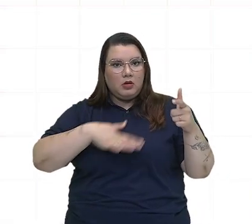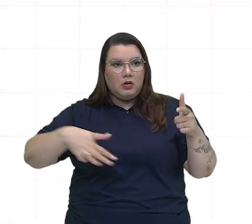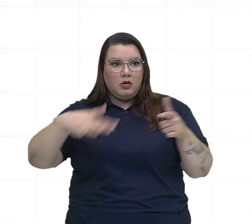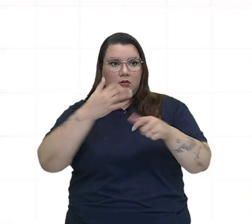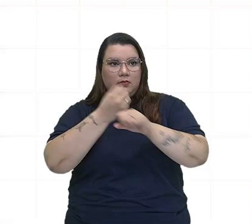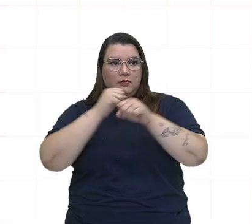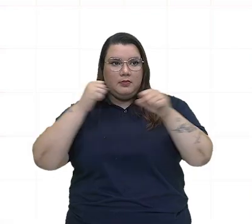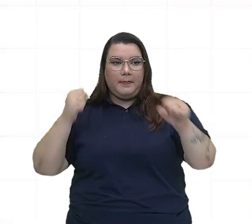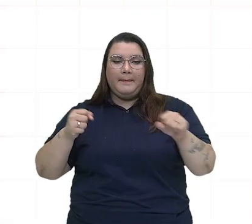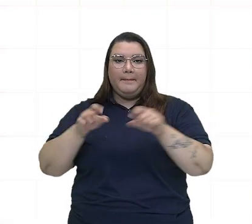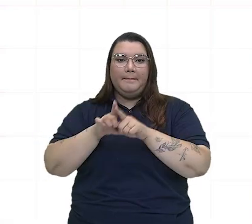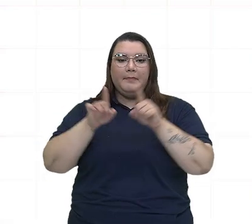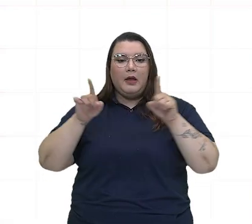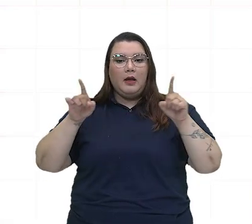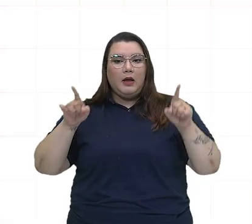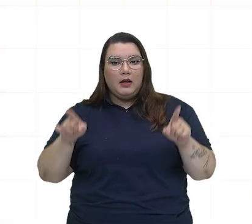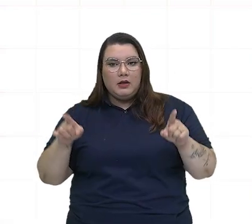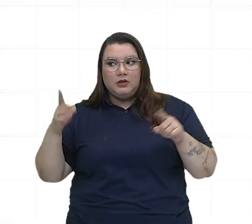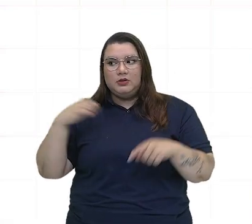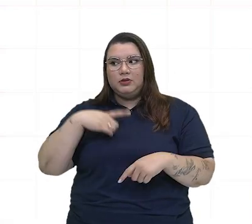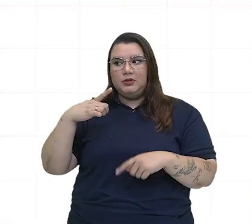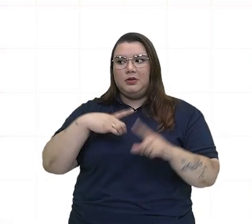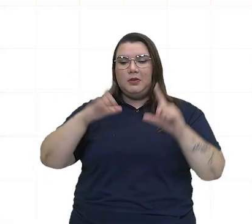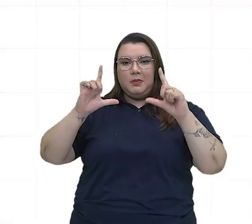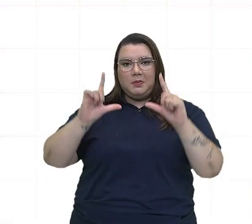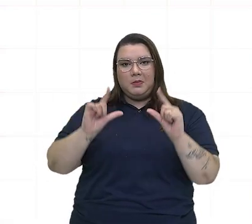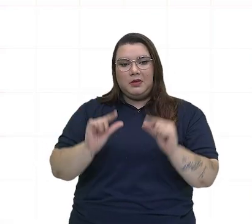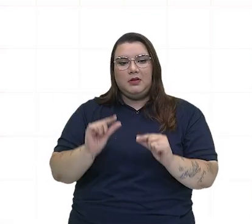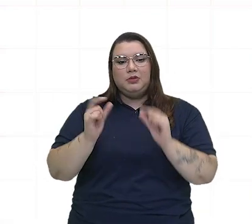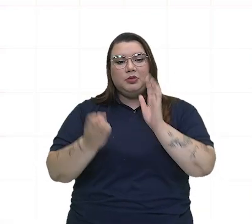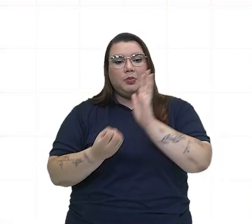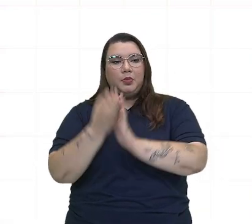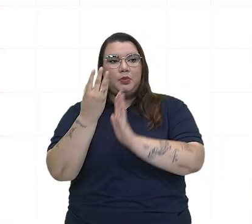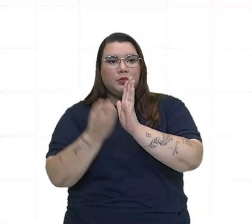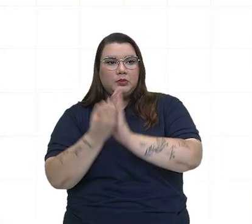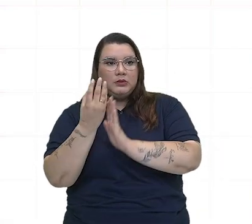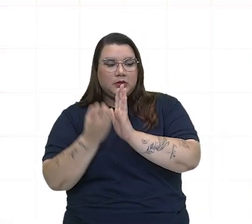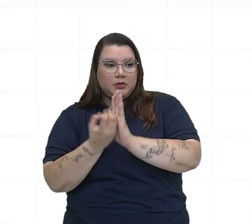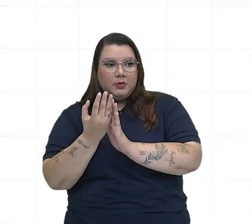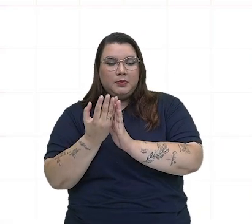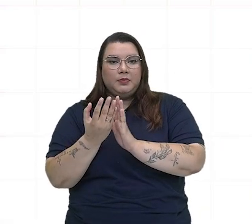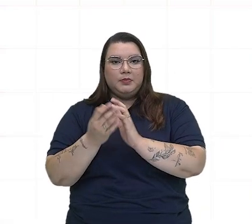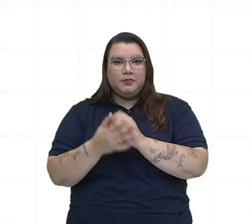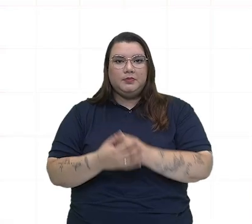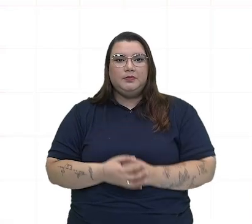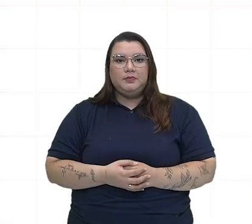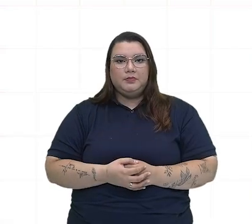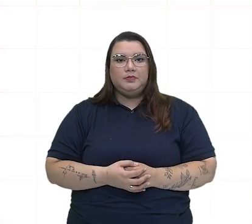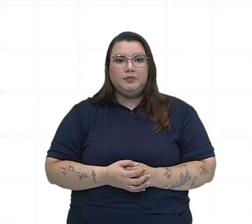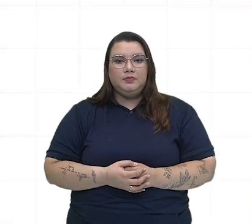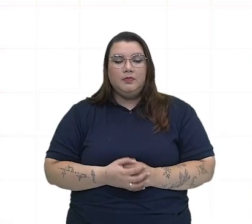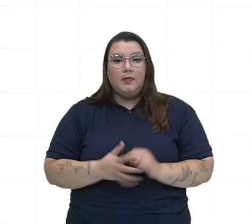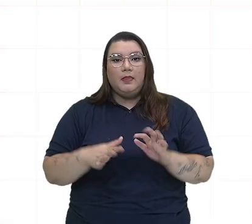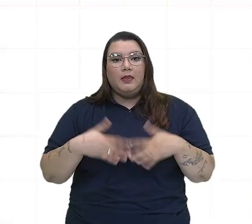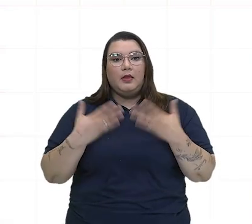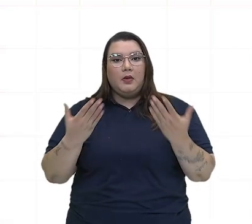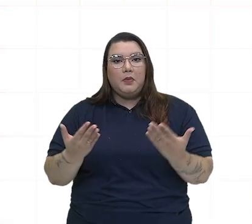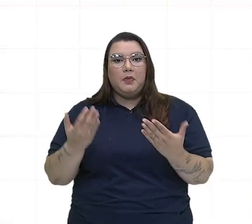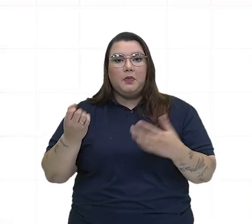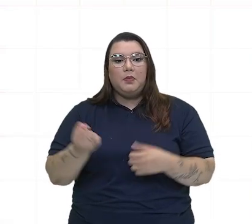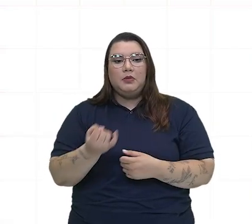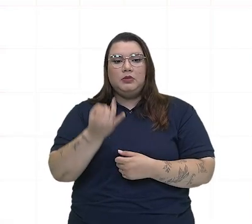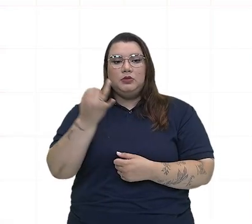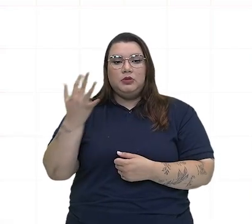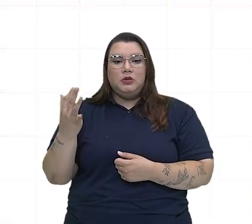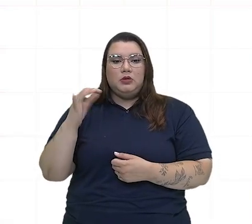terra, entretanto, há uma baixa produtividade. Então, a quantidade